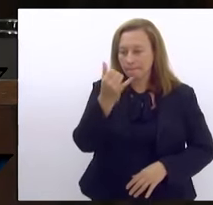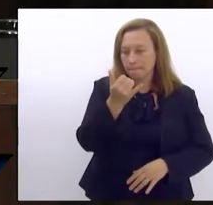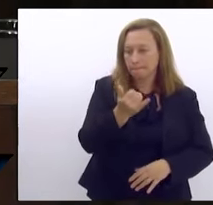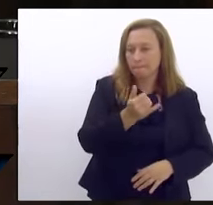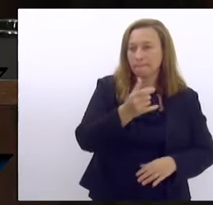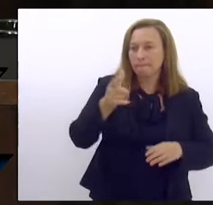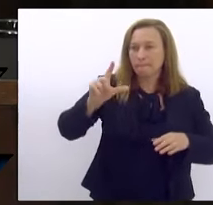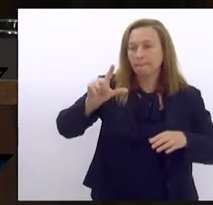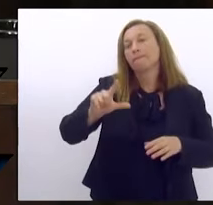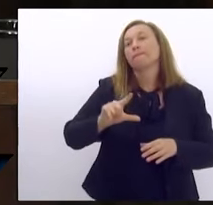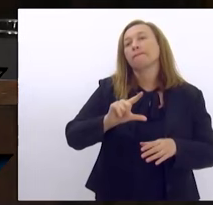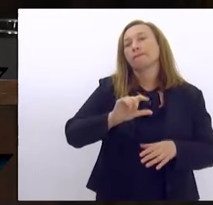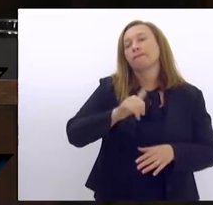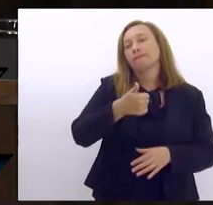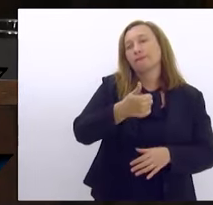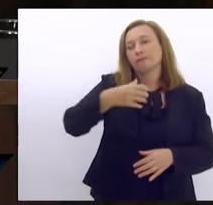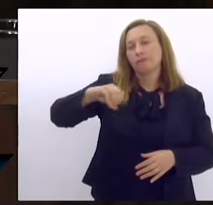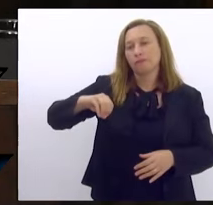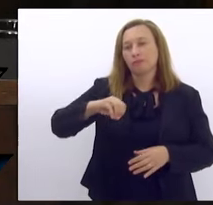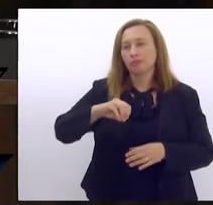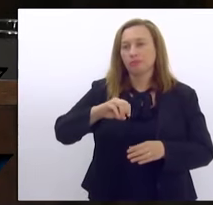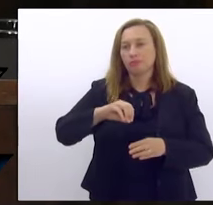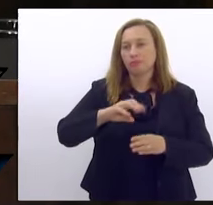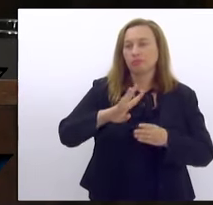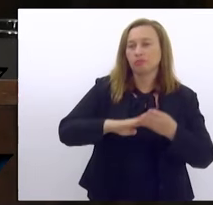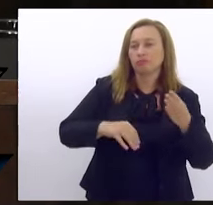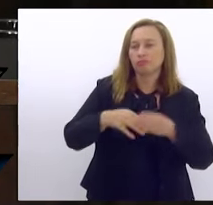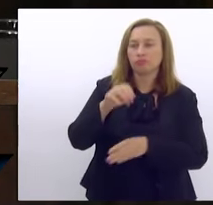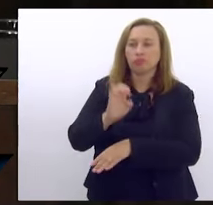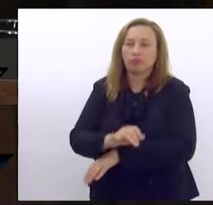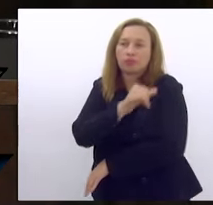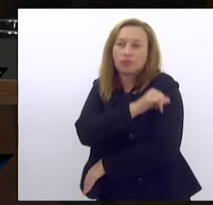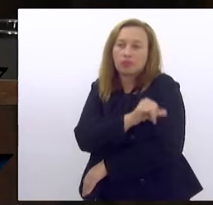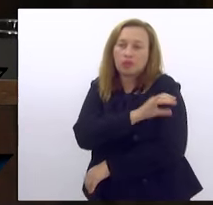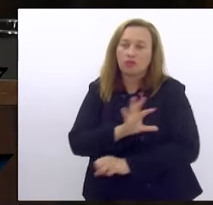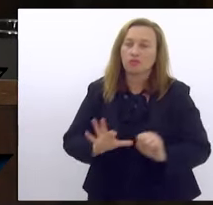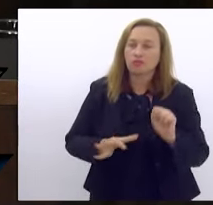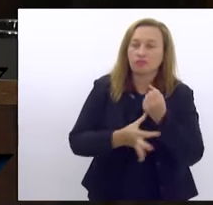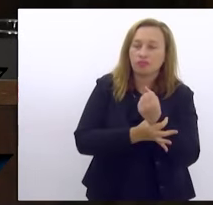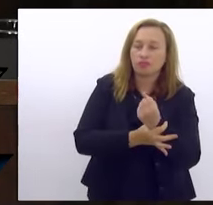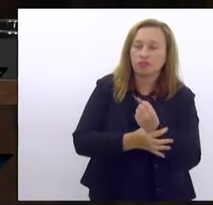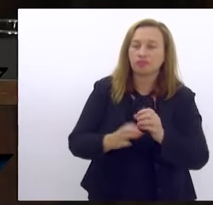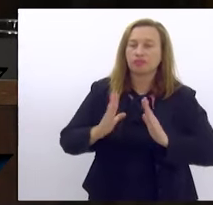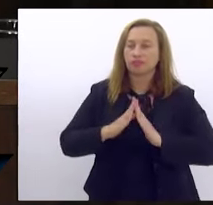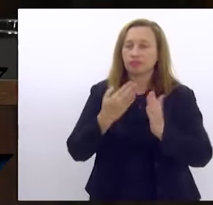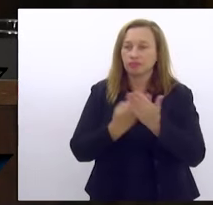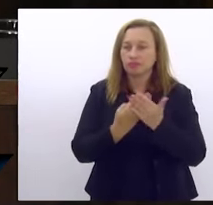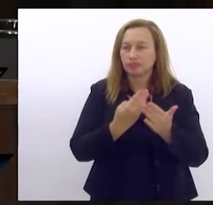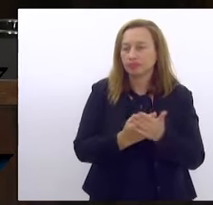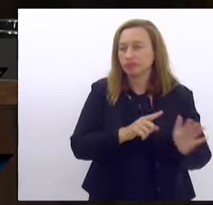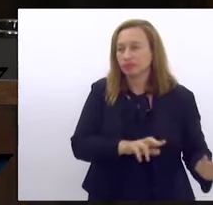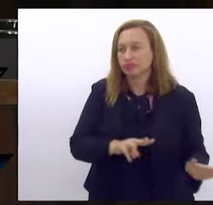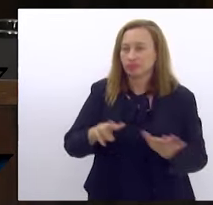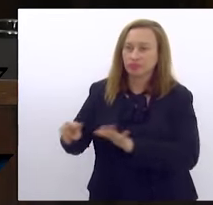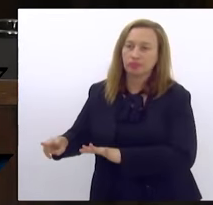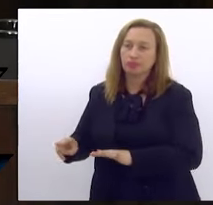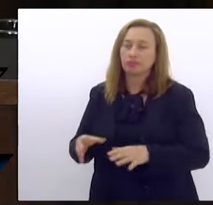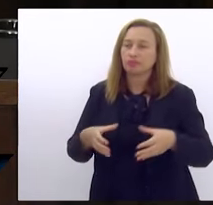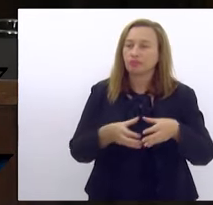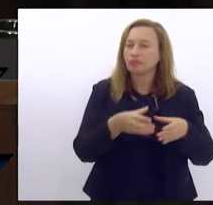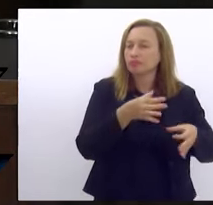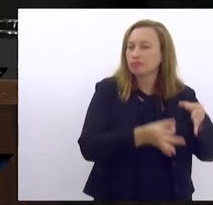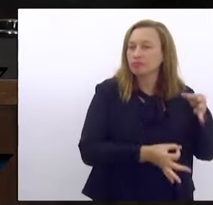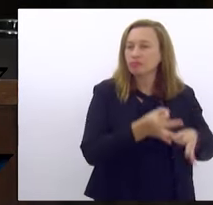oficial do Estado do Rio de Janeiro a Semana Estadual de Segurança nas Escolas. Parecer das Comissões de Constituição e